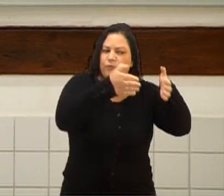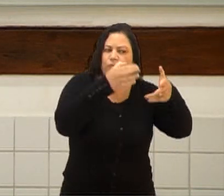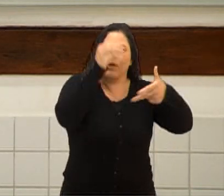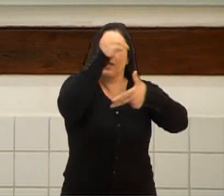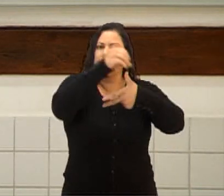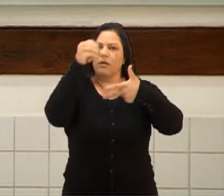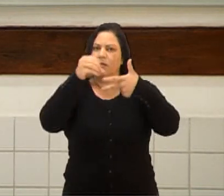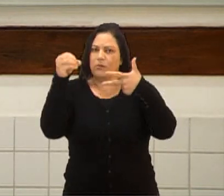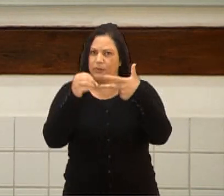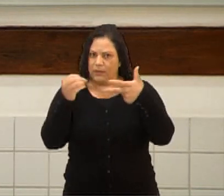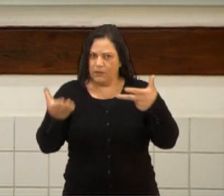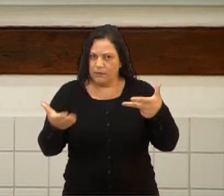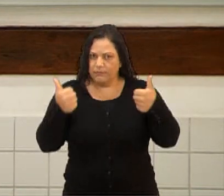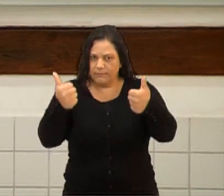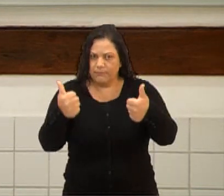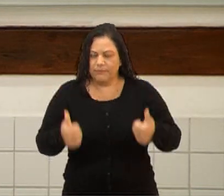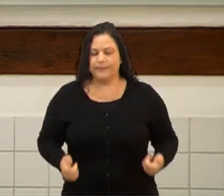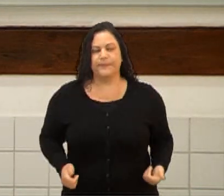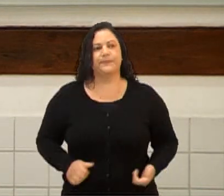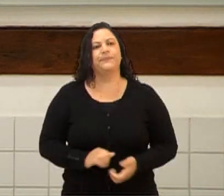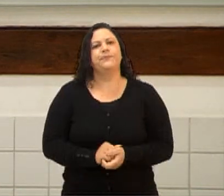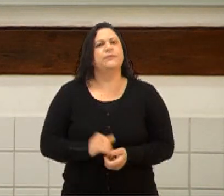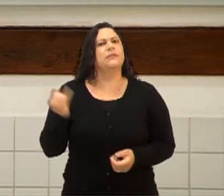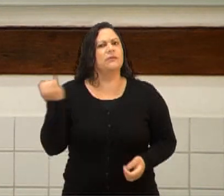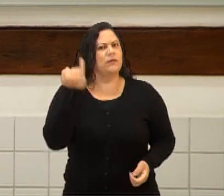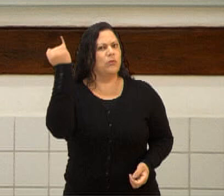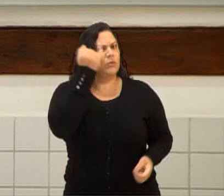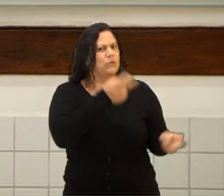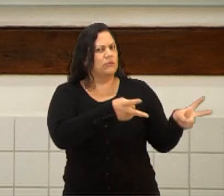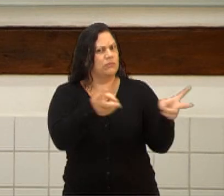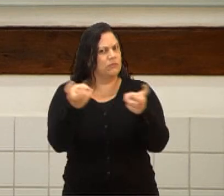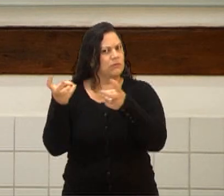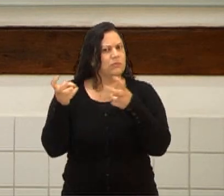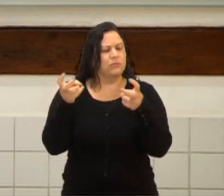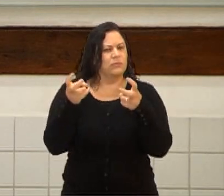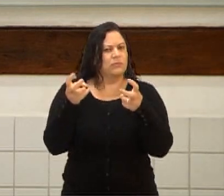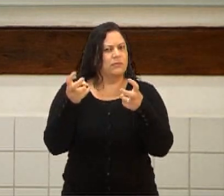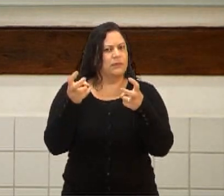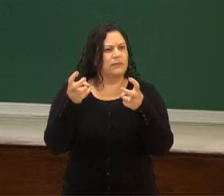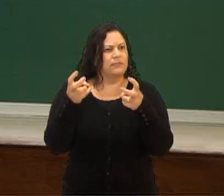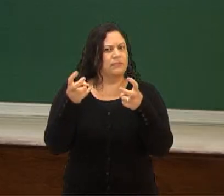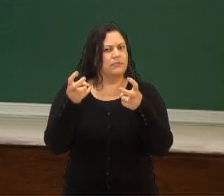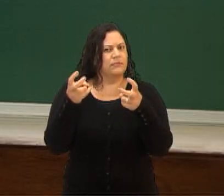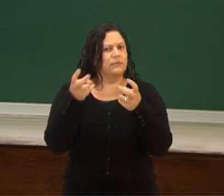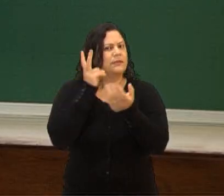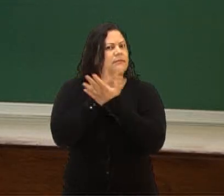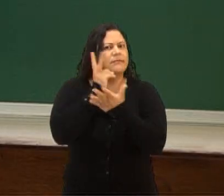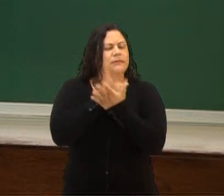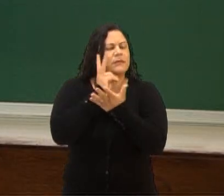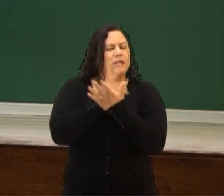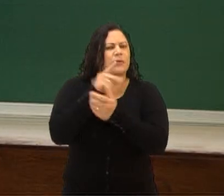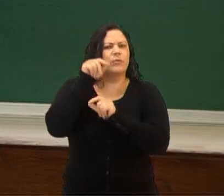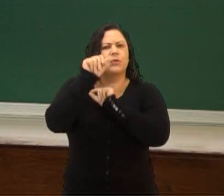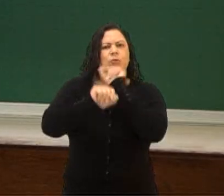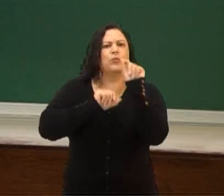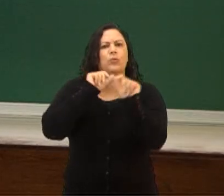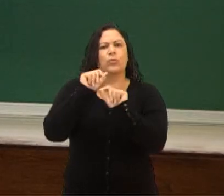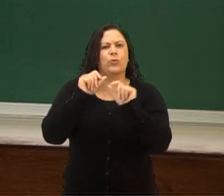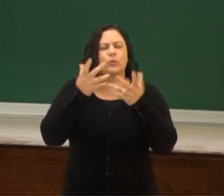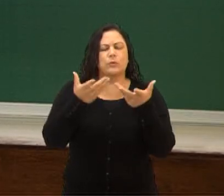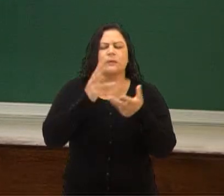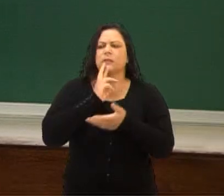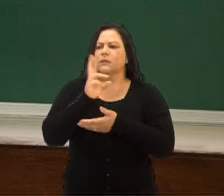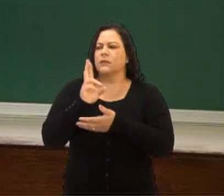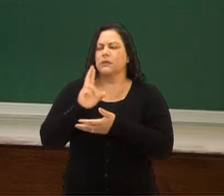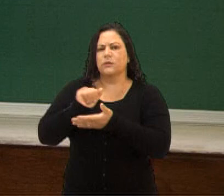importante vocês perceberem que nem sempre o que você está trabalhando para